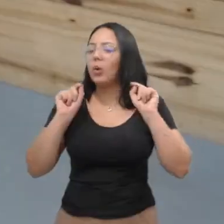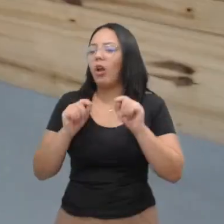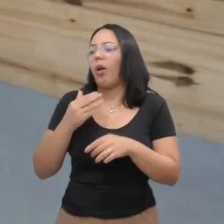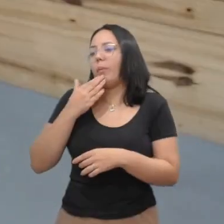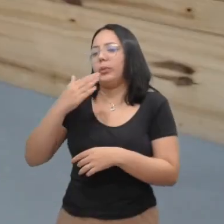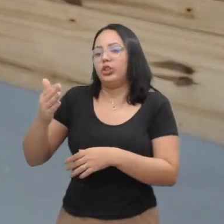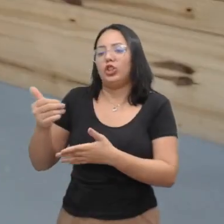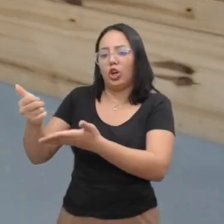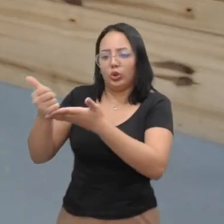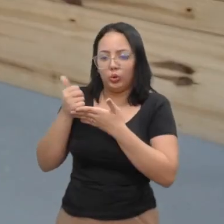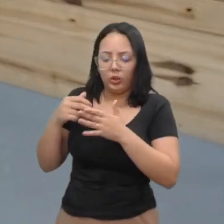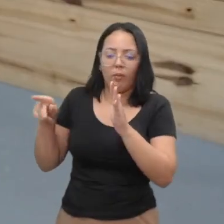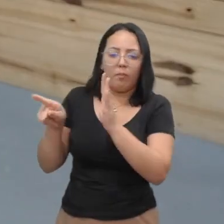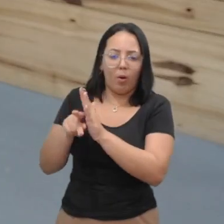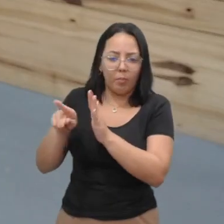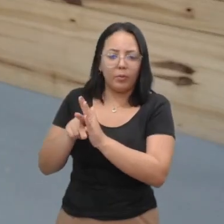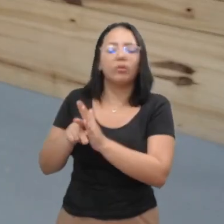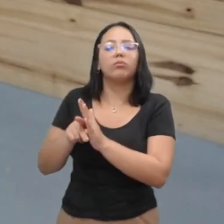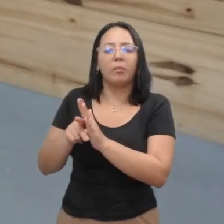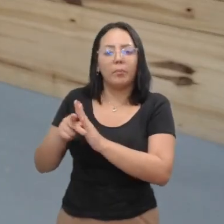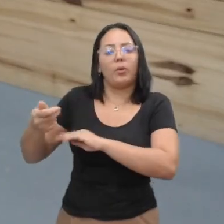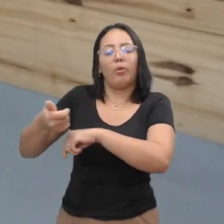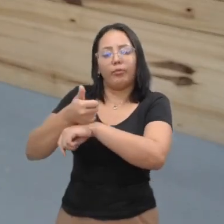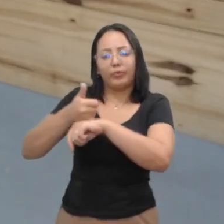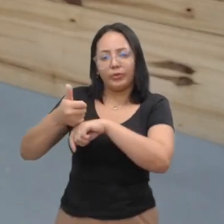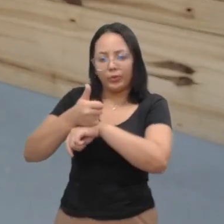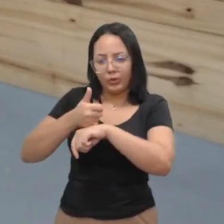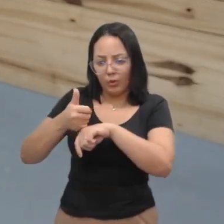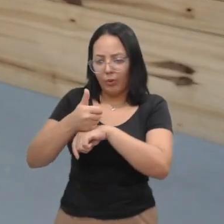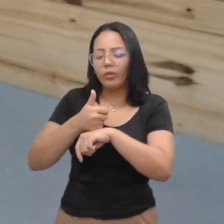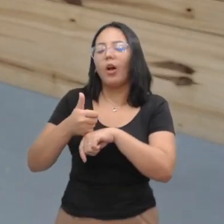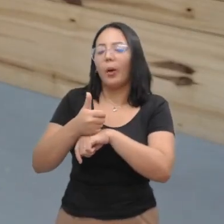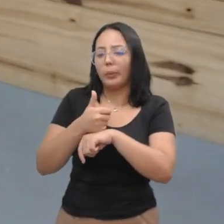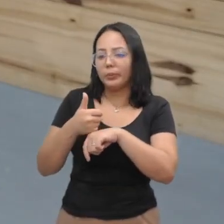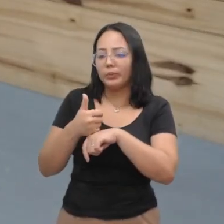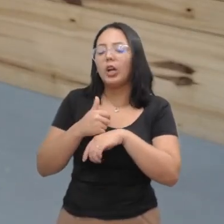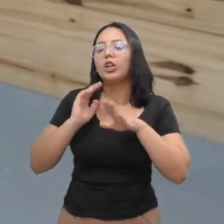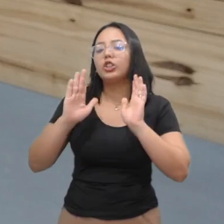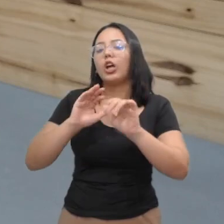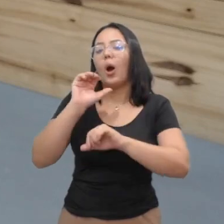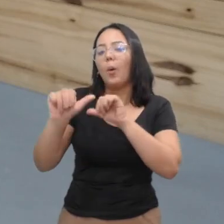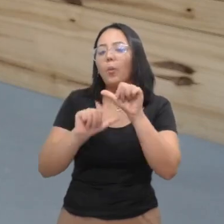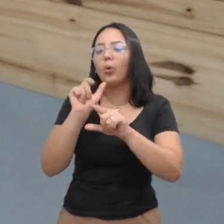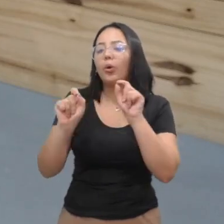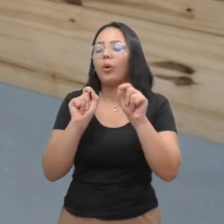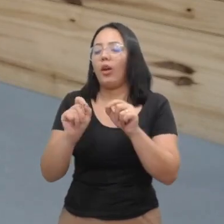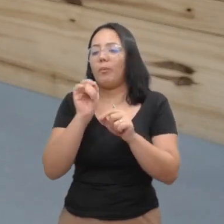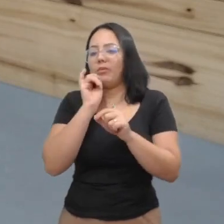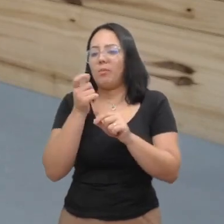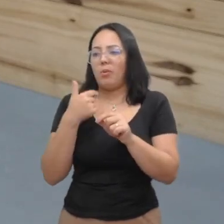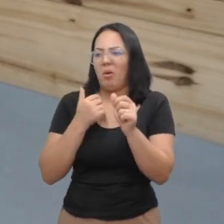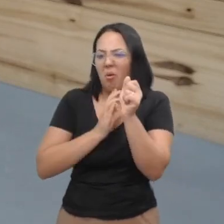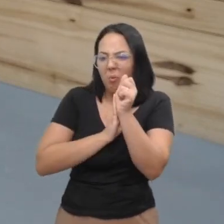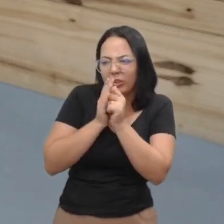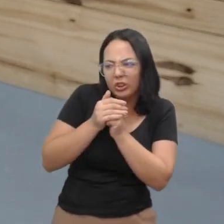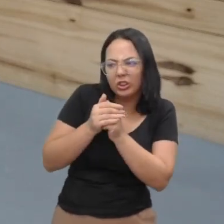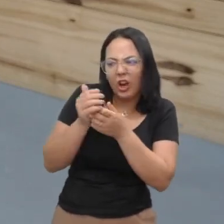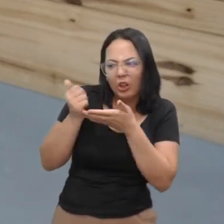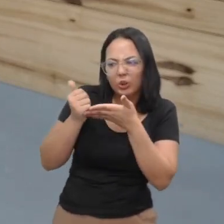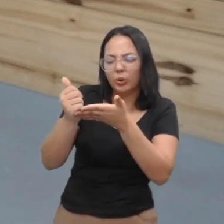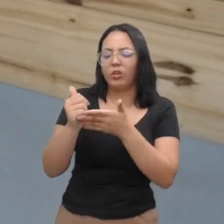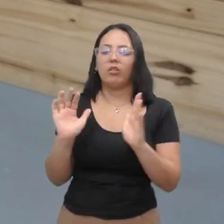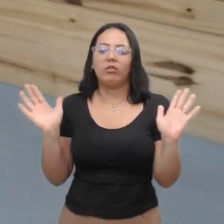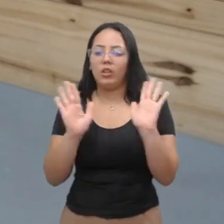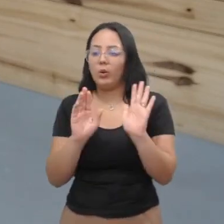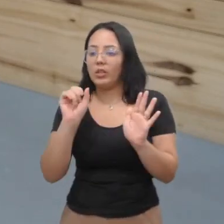socorro especializado. Isto já descaracteriza a omissão de socorro. Então, vamos lá. Se